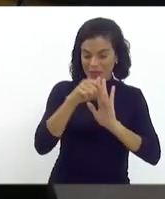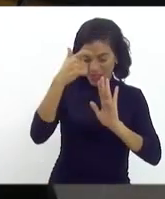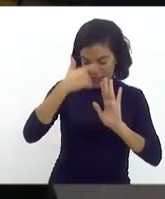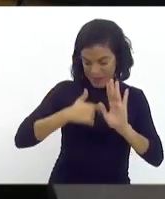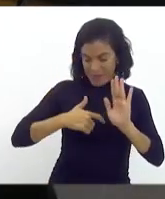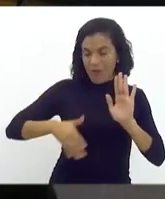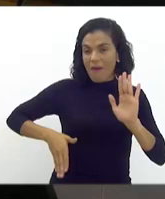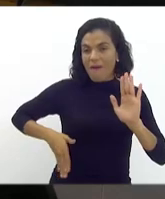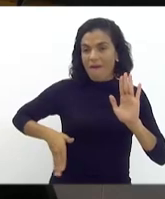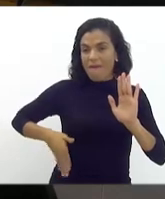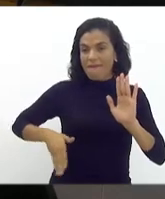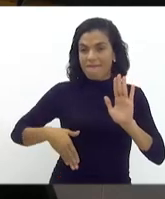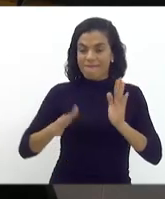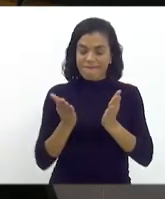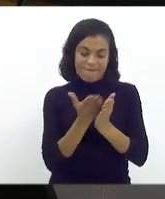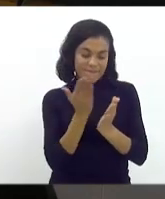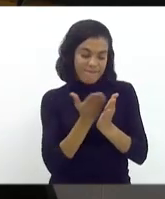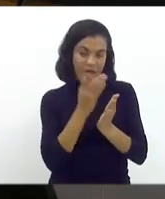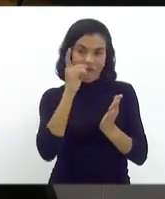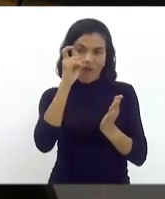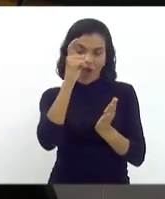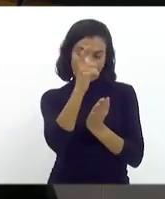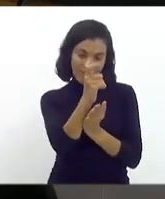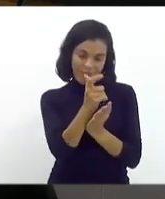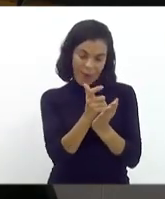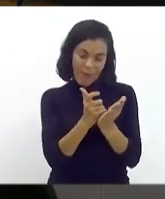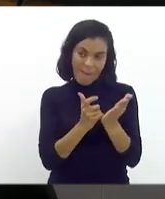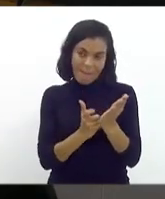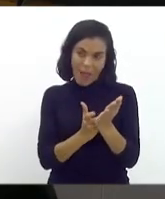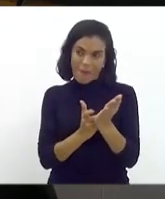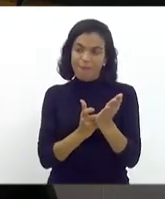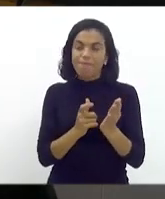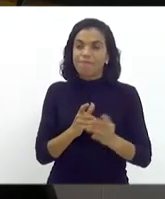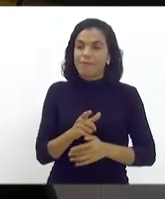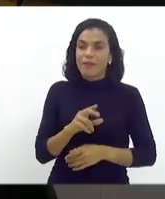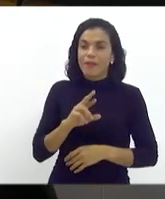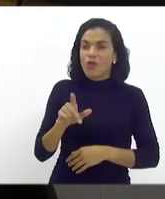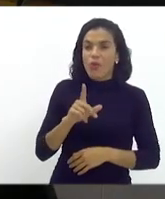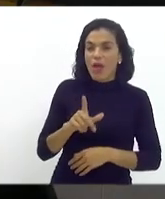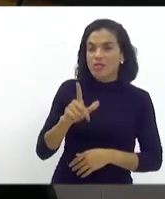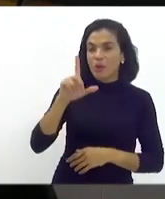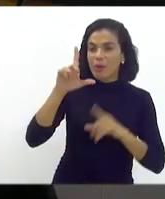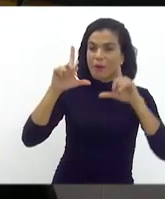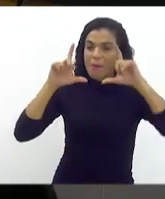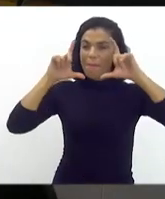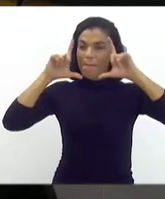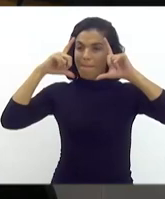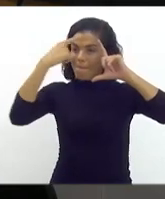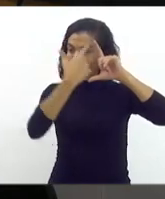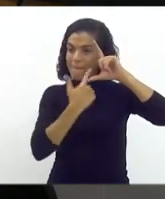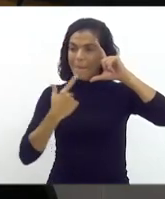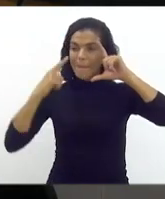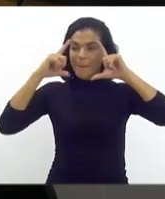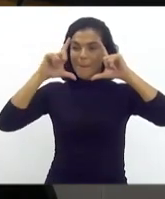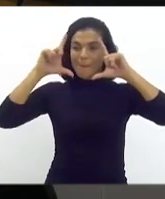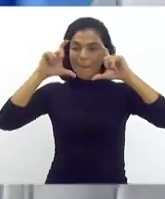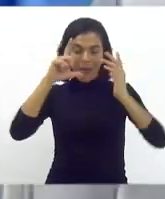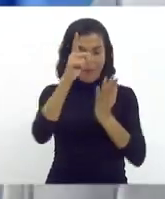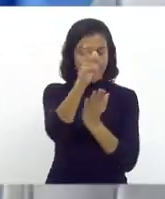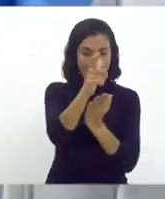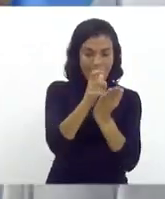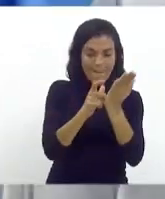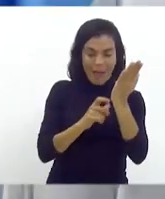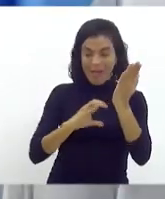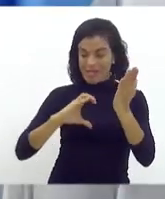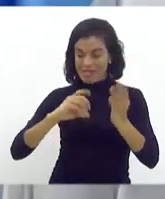nos deparado que não seriam a CPI sobre reconhecimento facial porque para fazer umas uma CPI